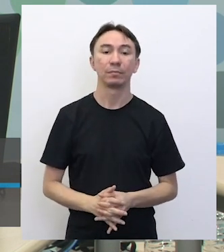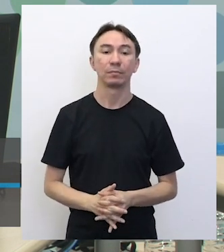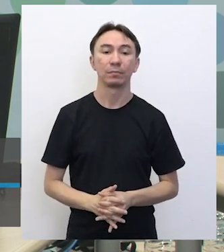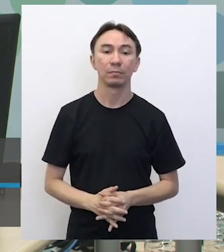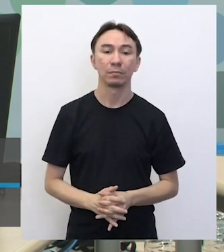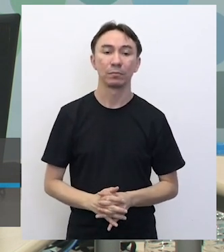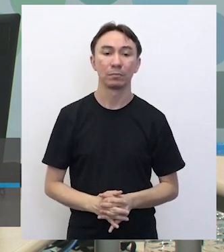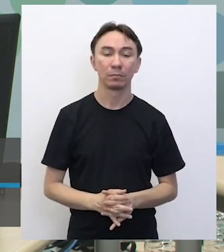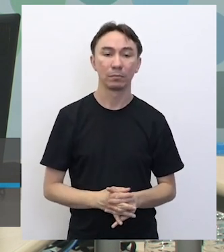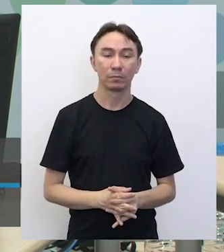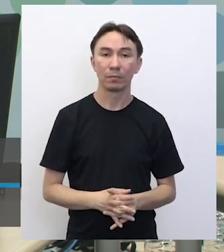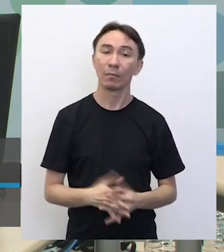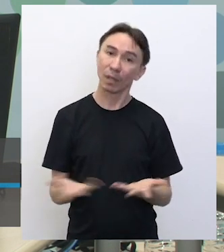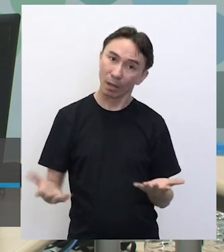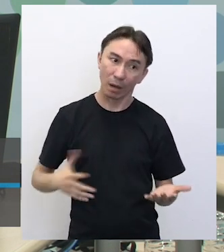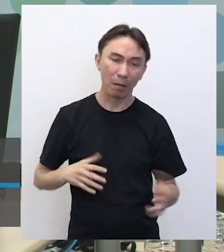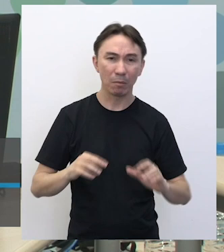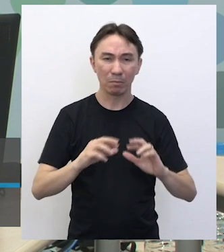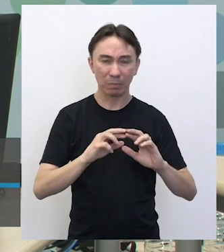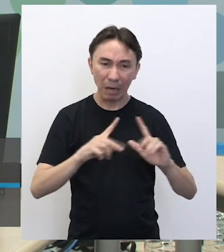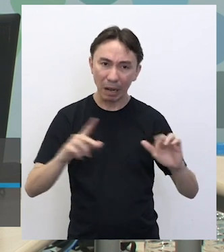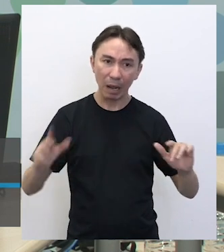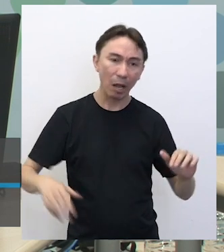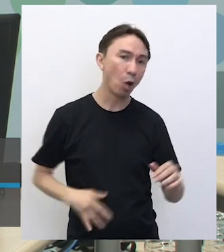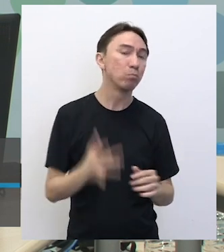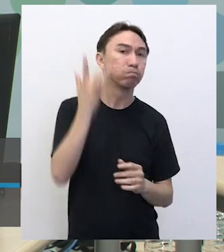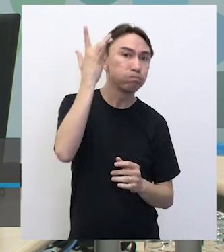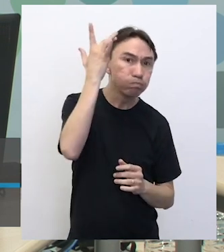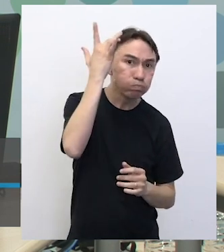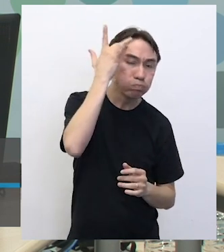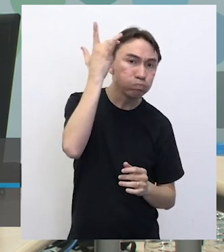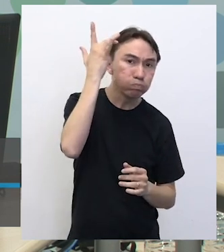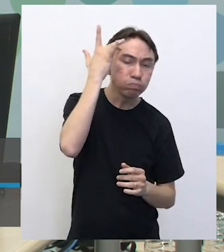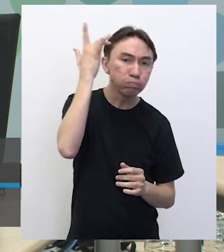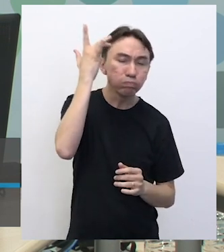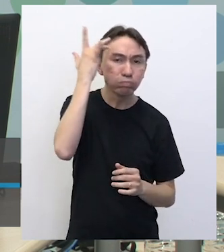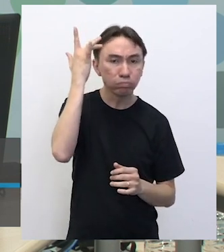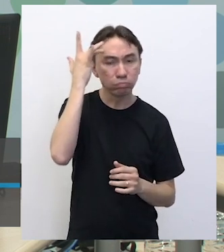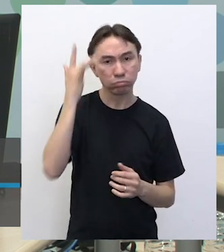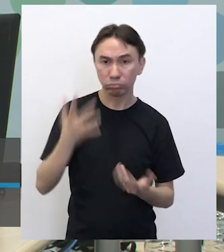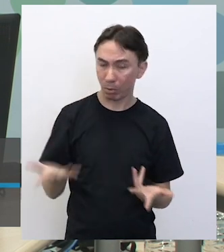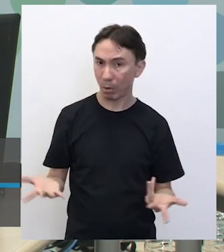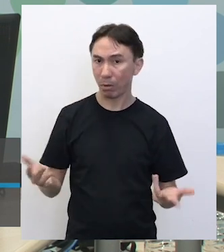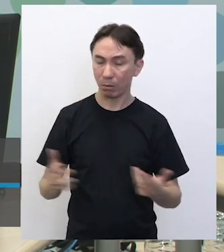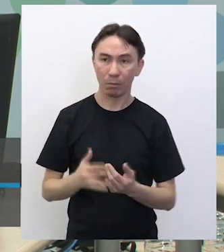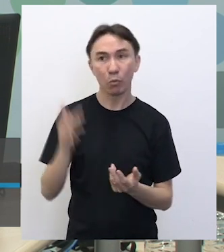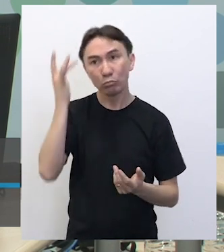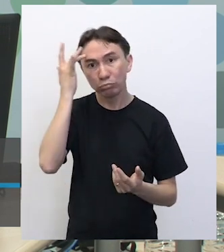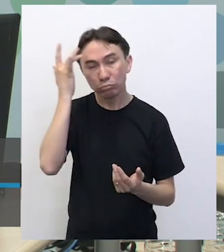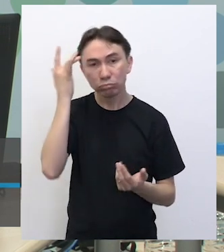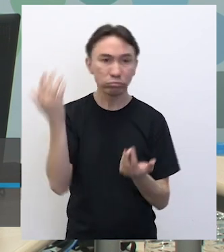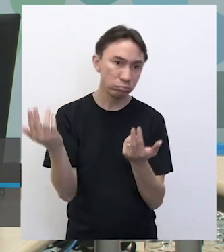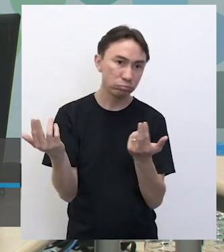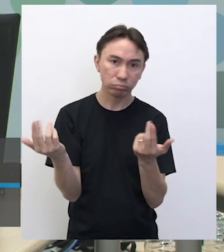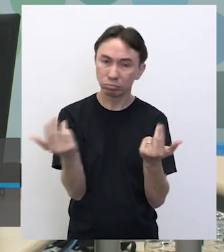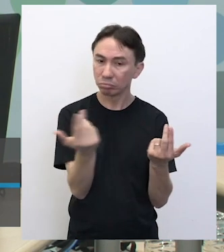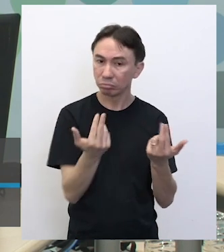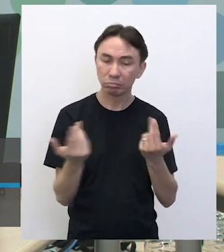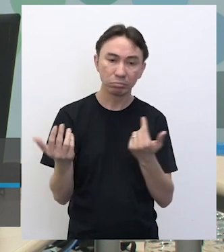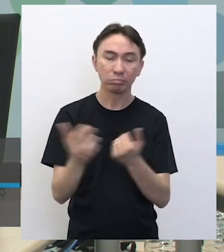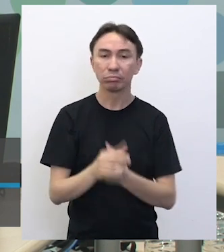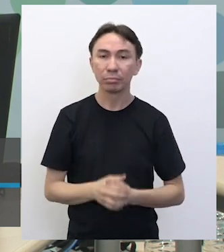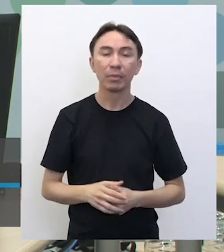Senso comum e bom senso, a professora Helene citou novamente aqui. Olha só, tem mais. Filosofia humanitária, o professor